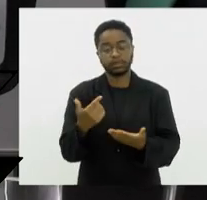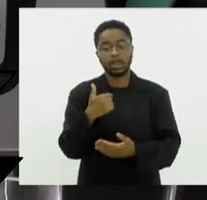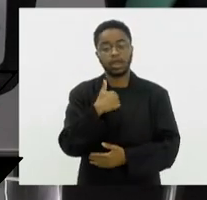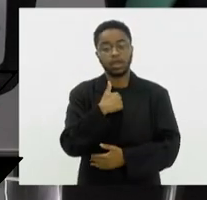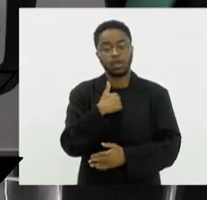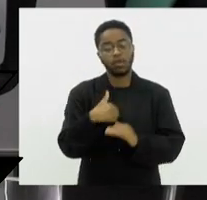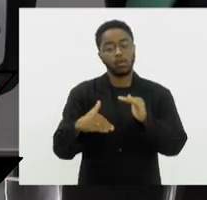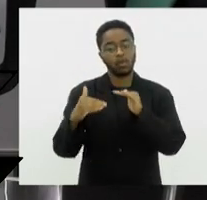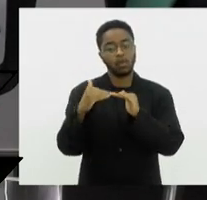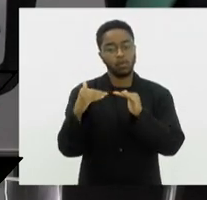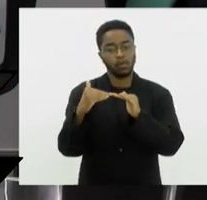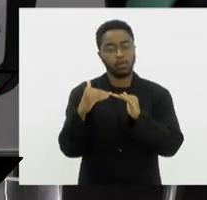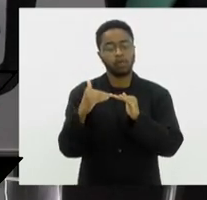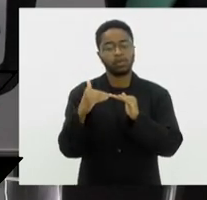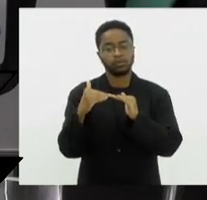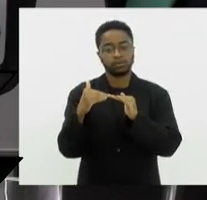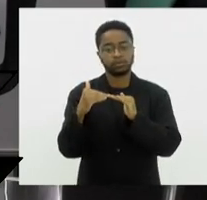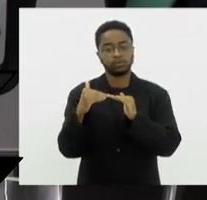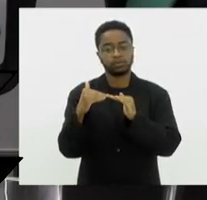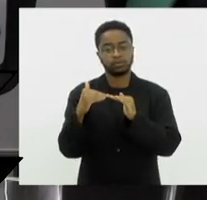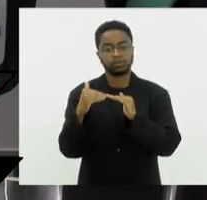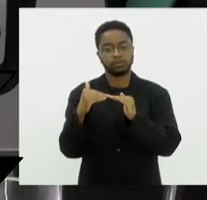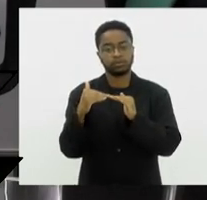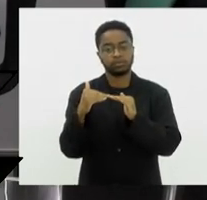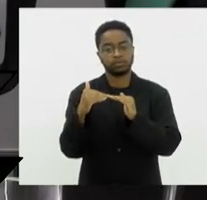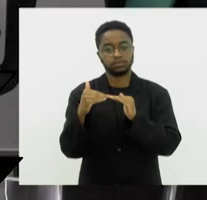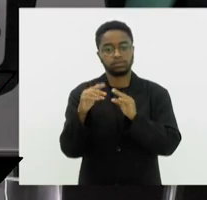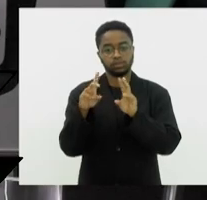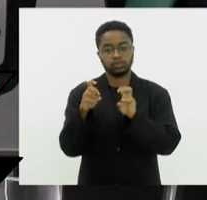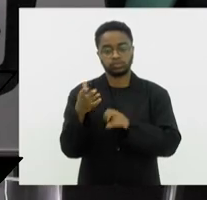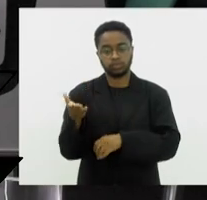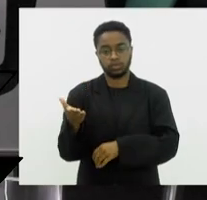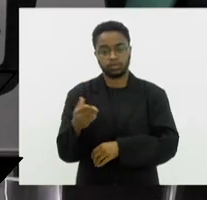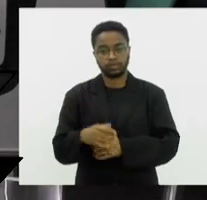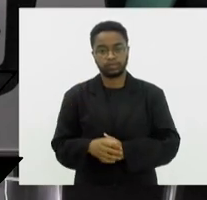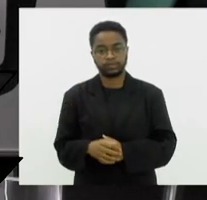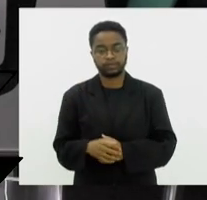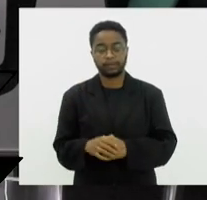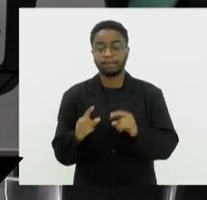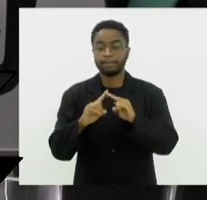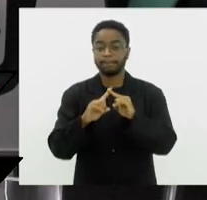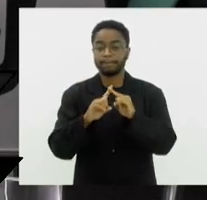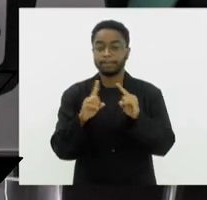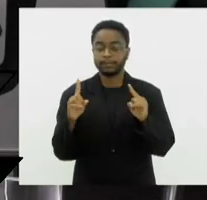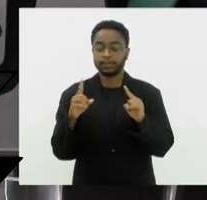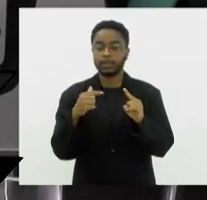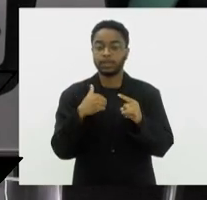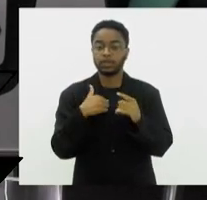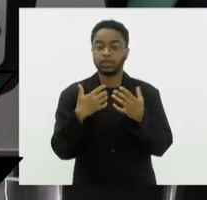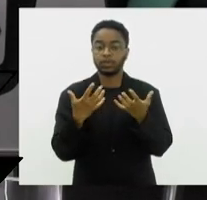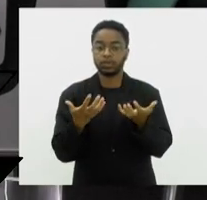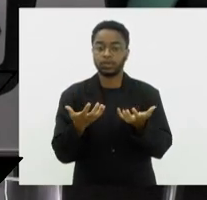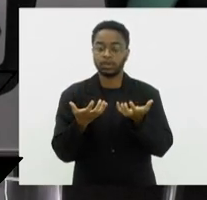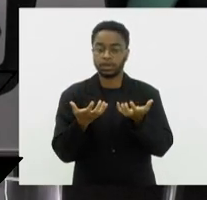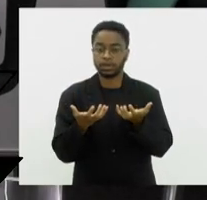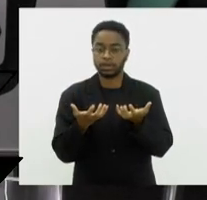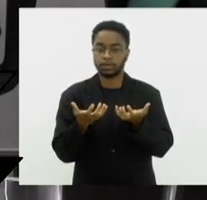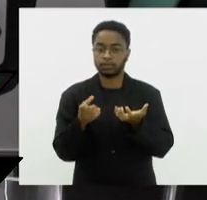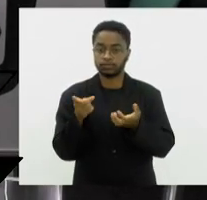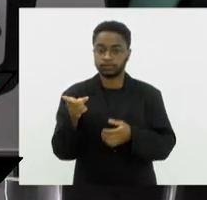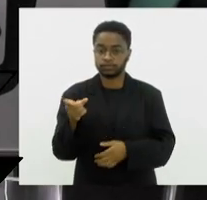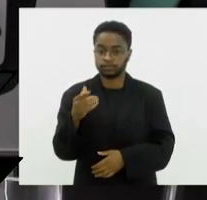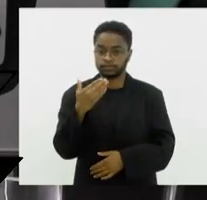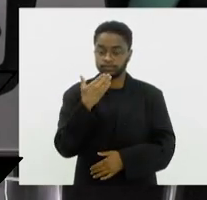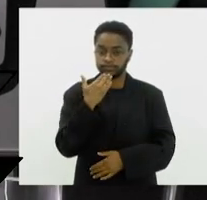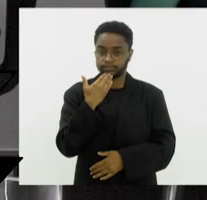totalmente favorável a essa questão. Só gostaria, senhor presidente, que o senhor pedisse